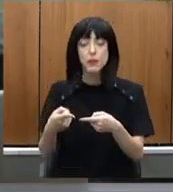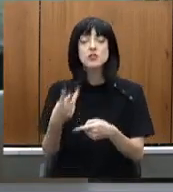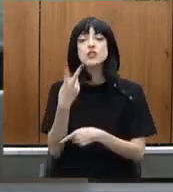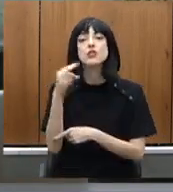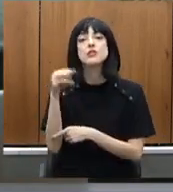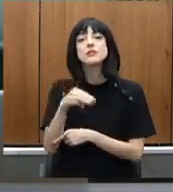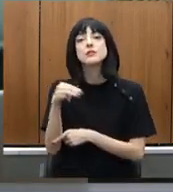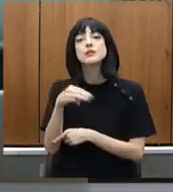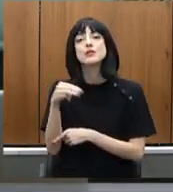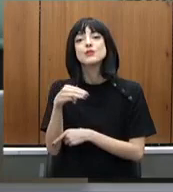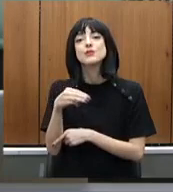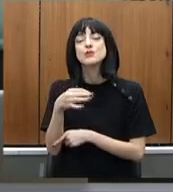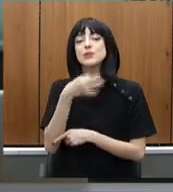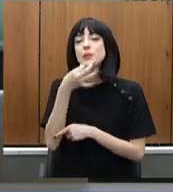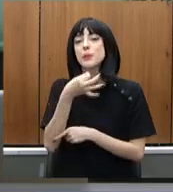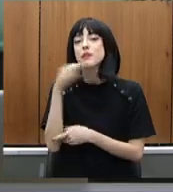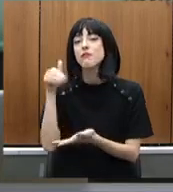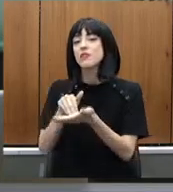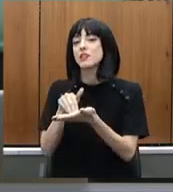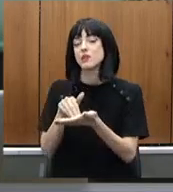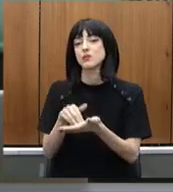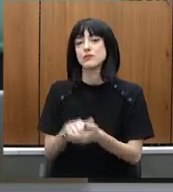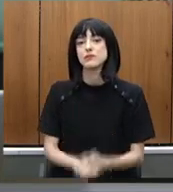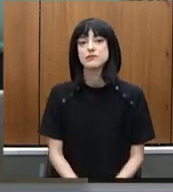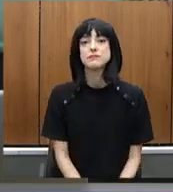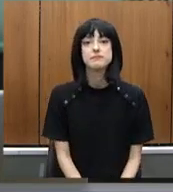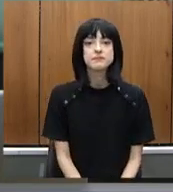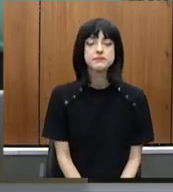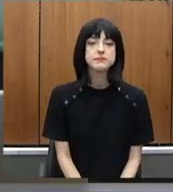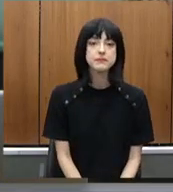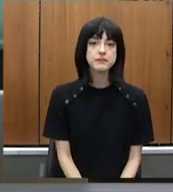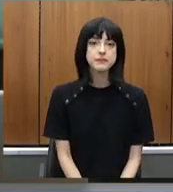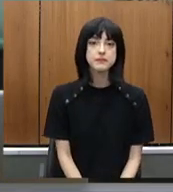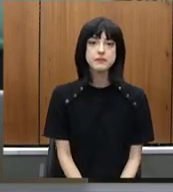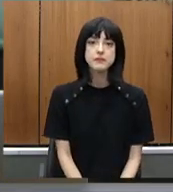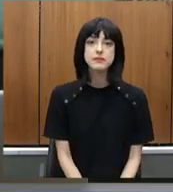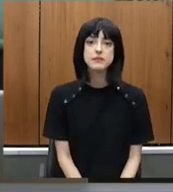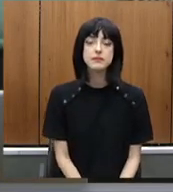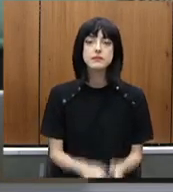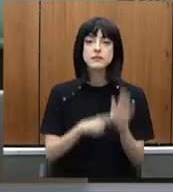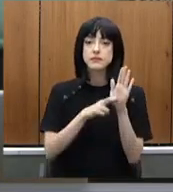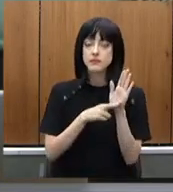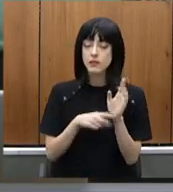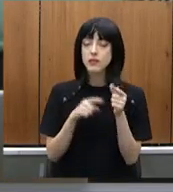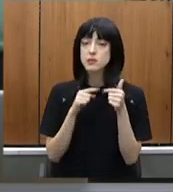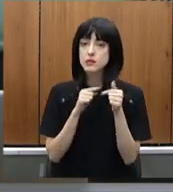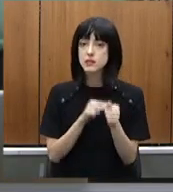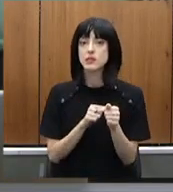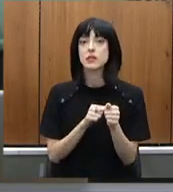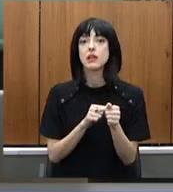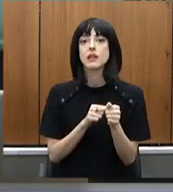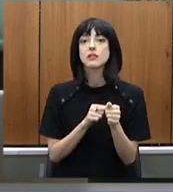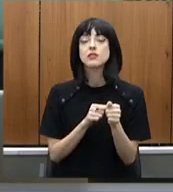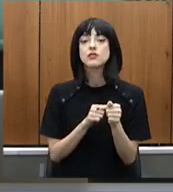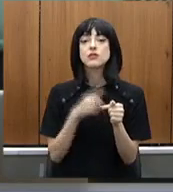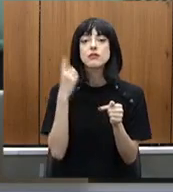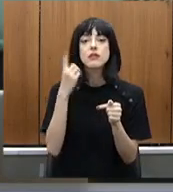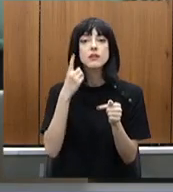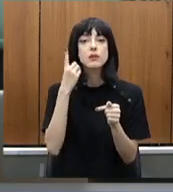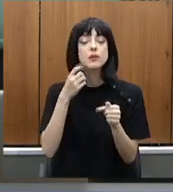as suas considerações finais 7 no decorrer da reunião os deputados e deputados poderão apresentar na comissão de Segurança Pública